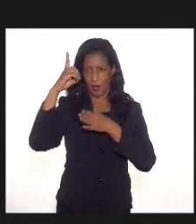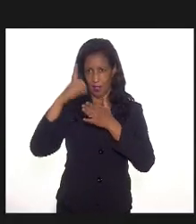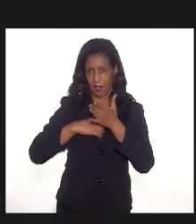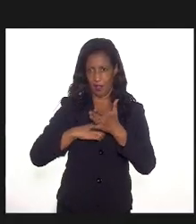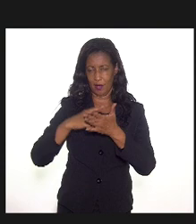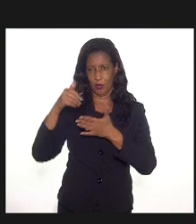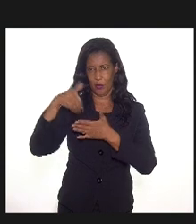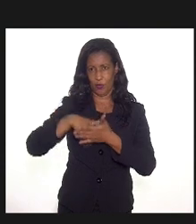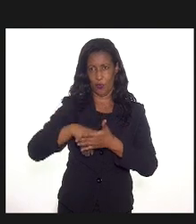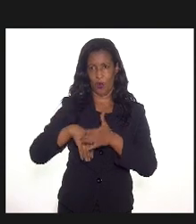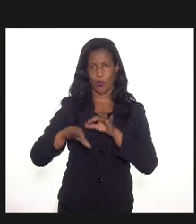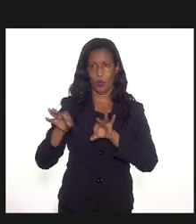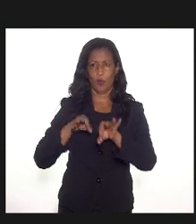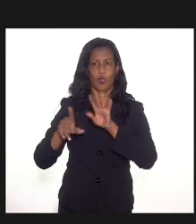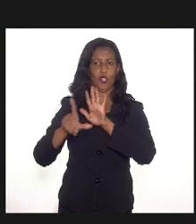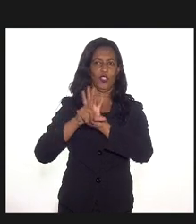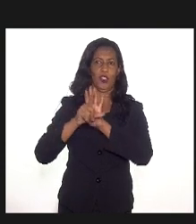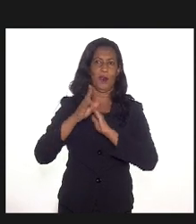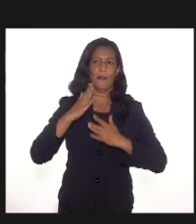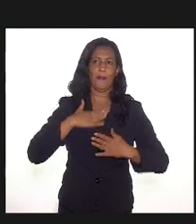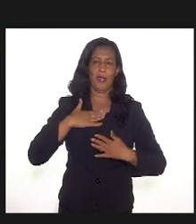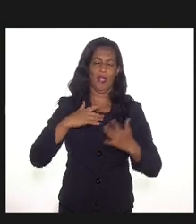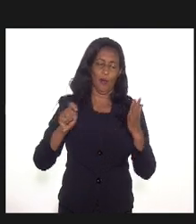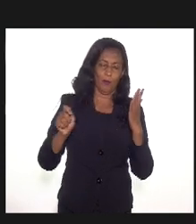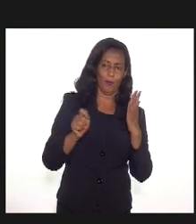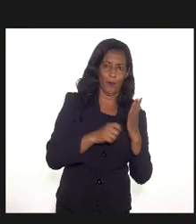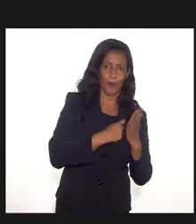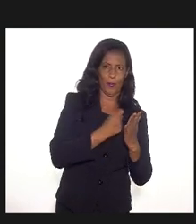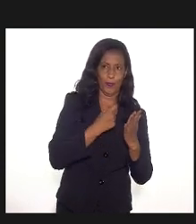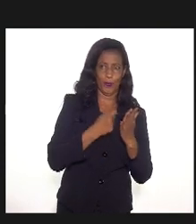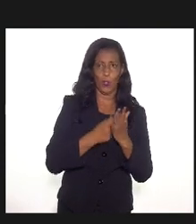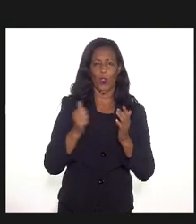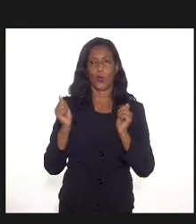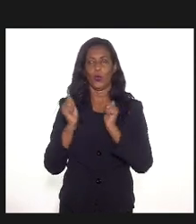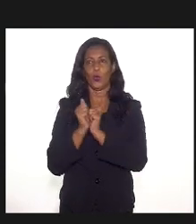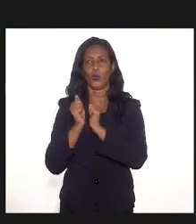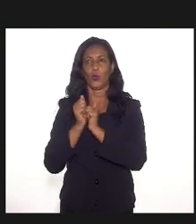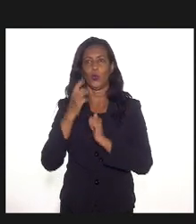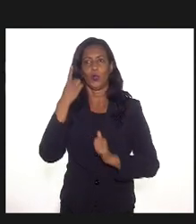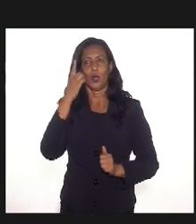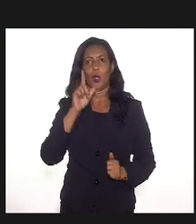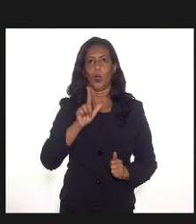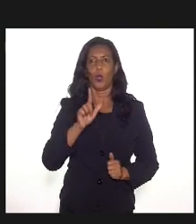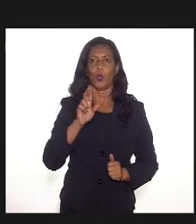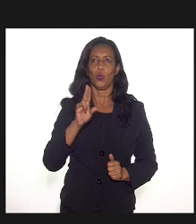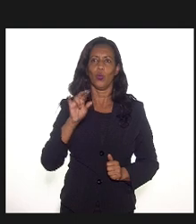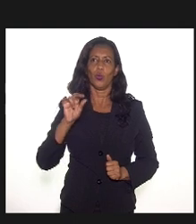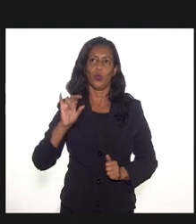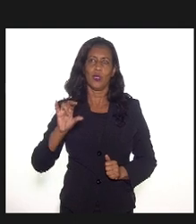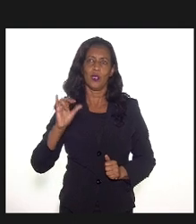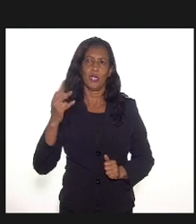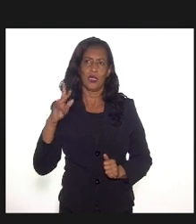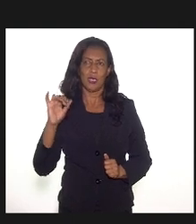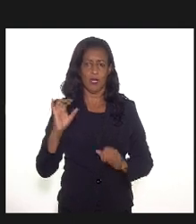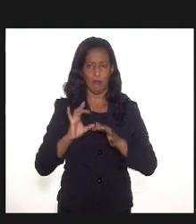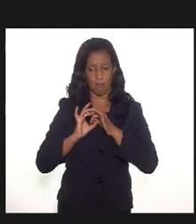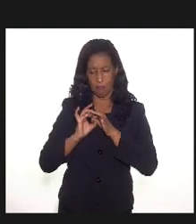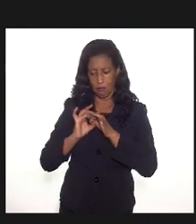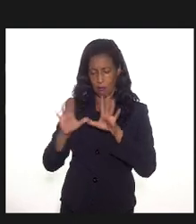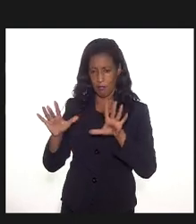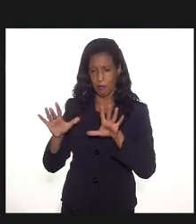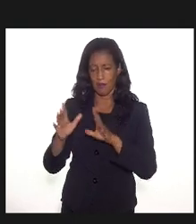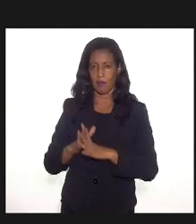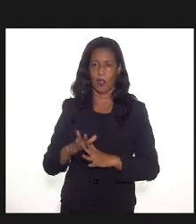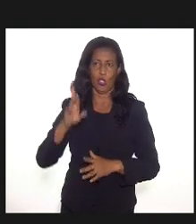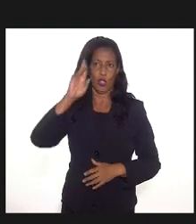lei de minha autoria com a deputada Lucinha, que autoriza o